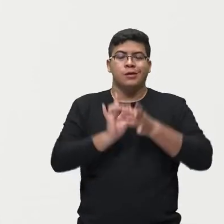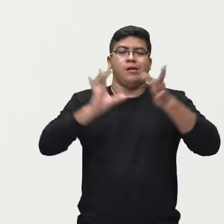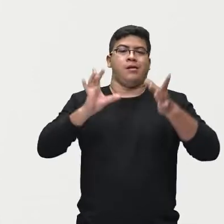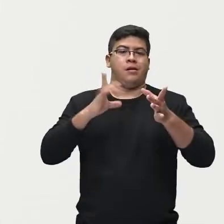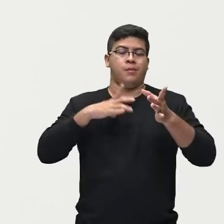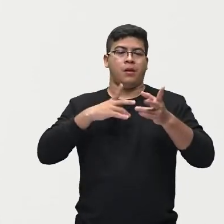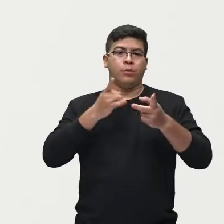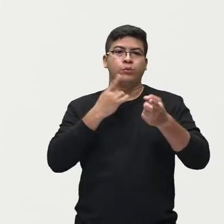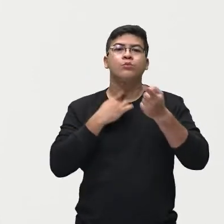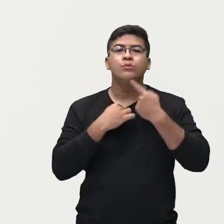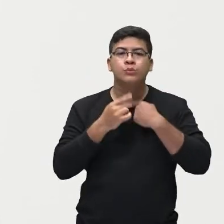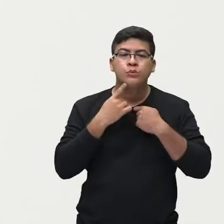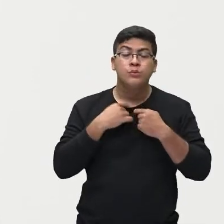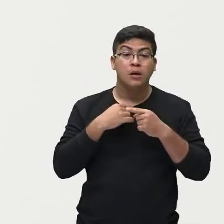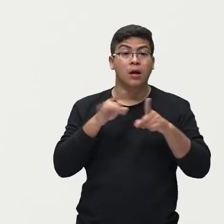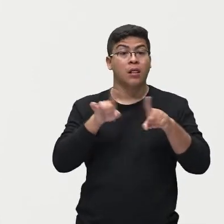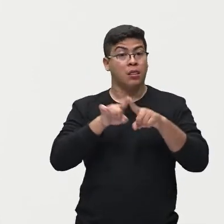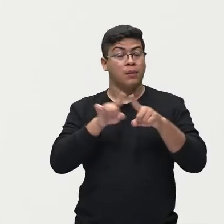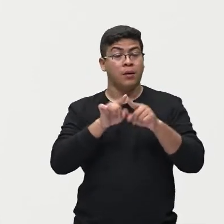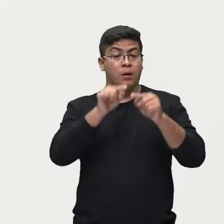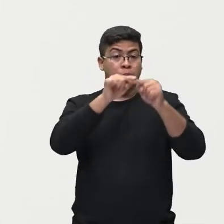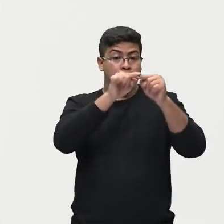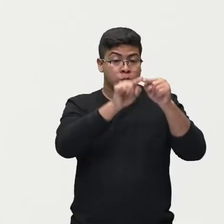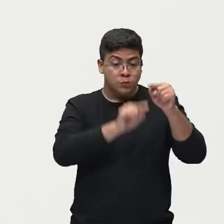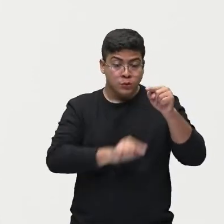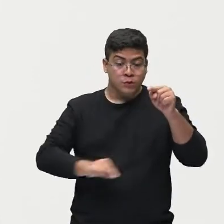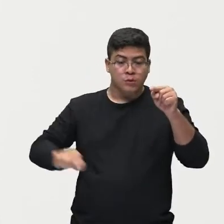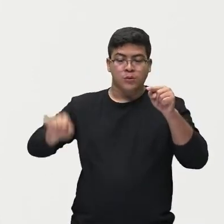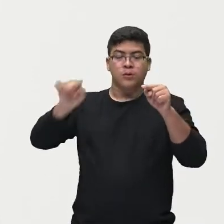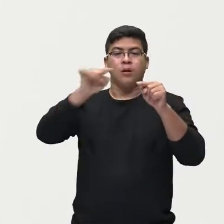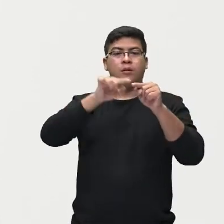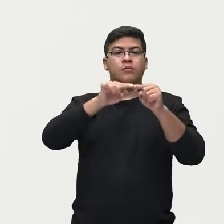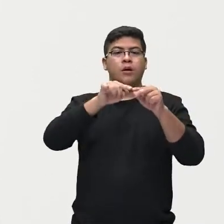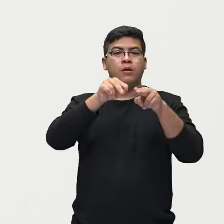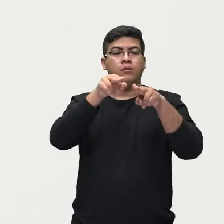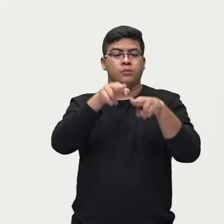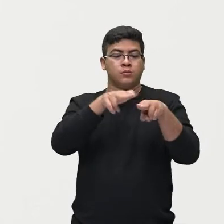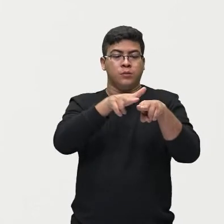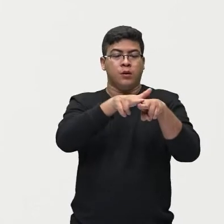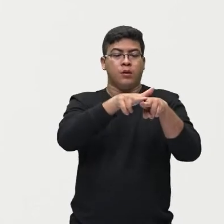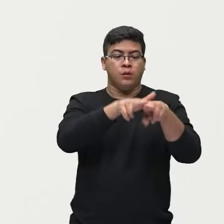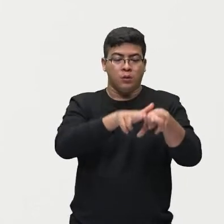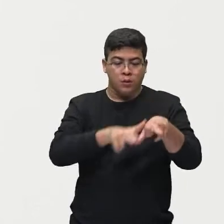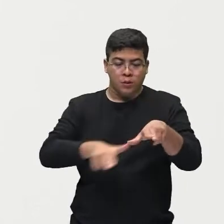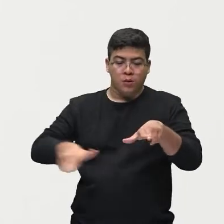E também, pelo mérito, você passa por um ciclo de reencarnações.